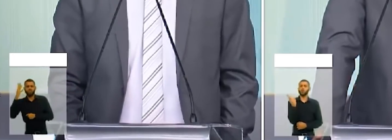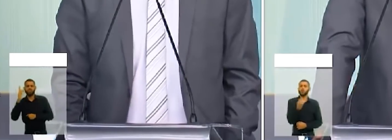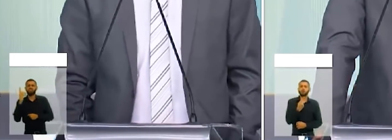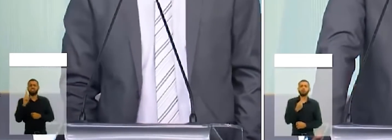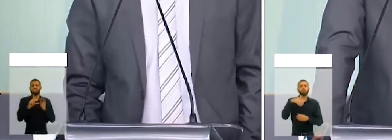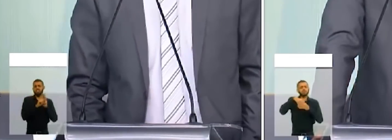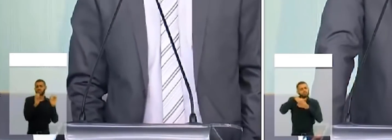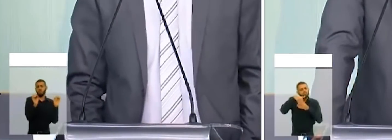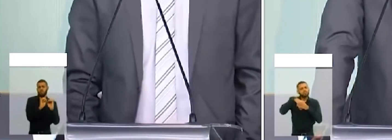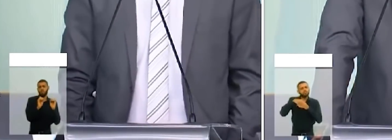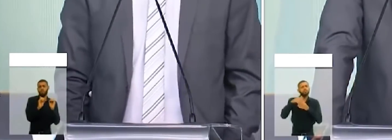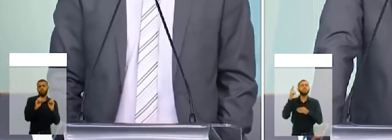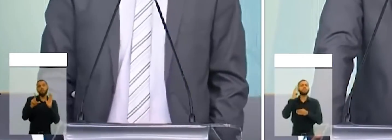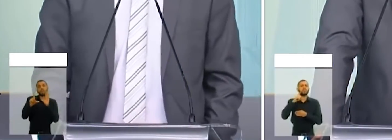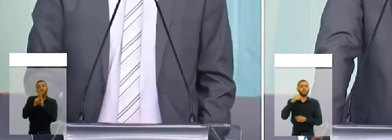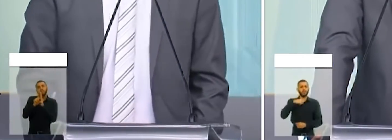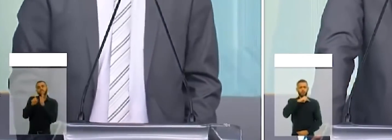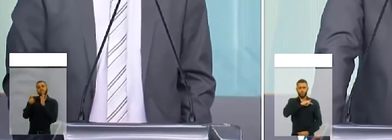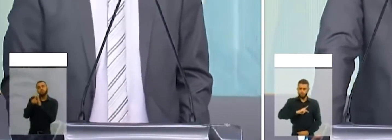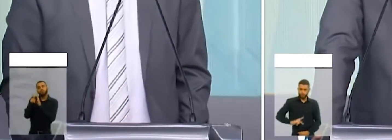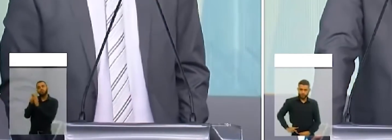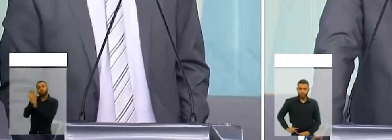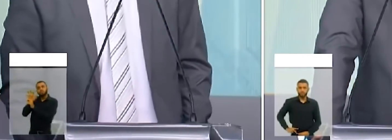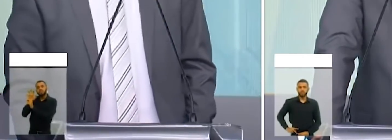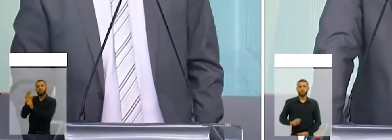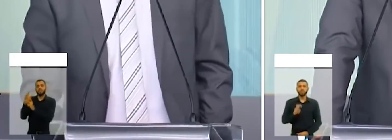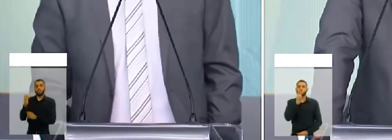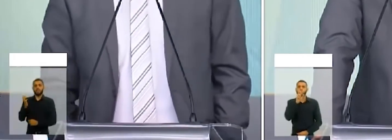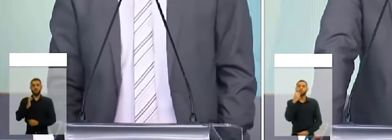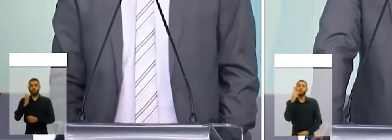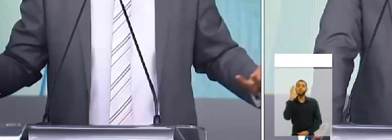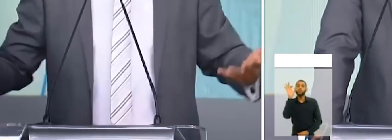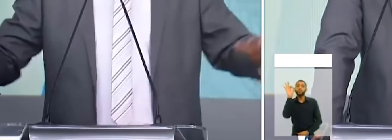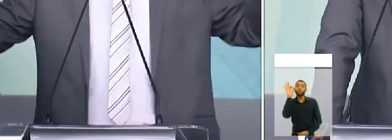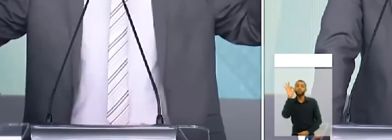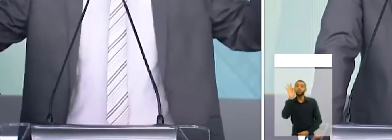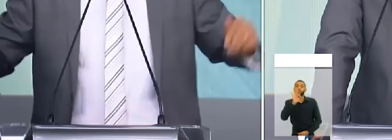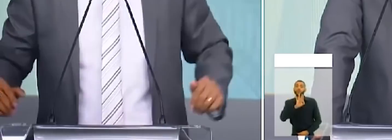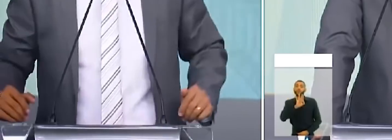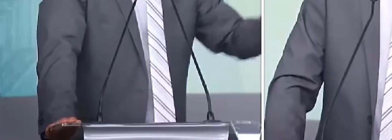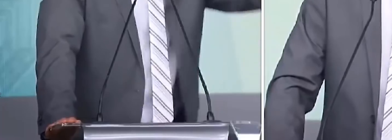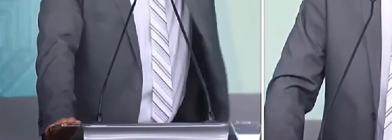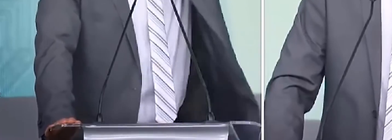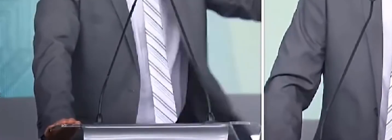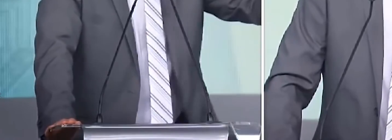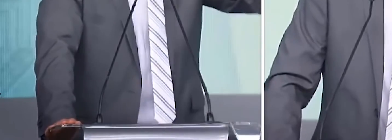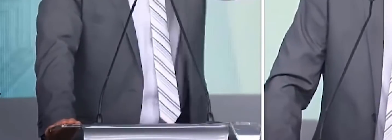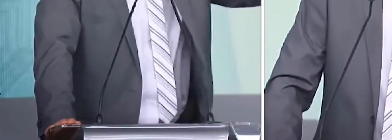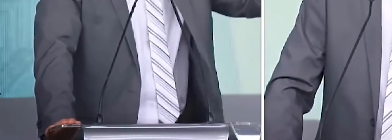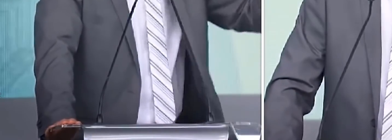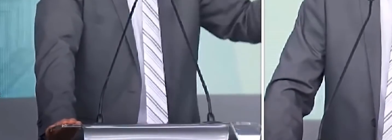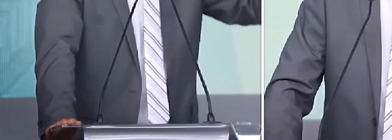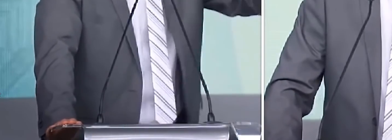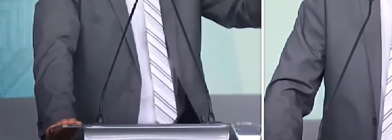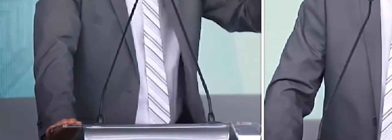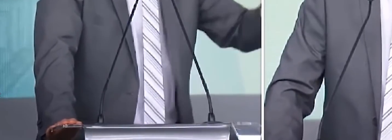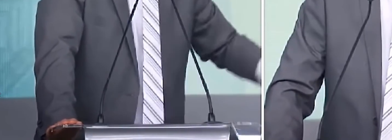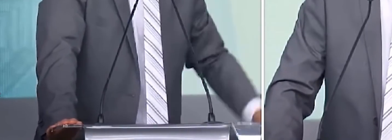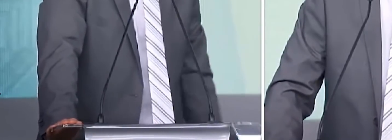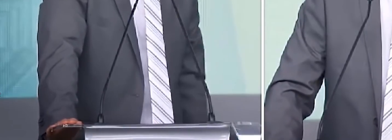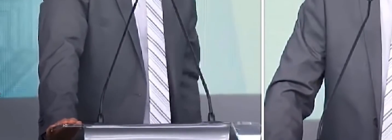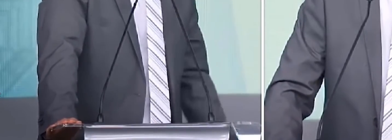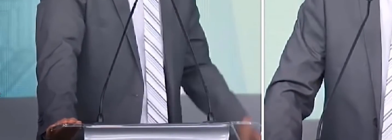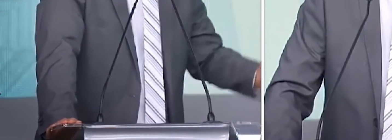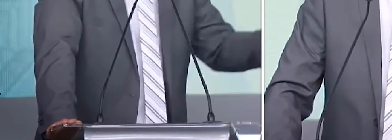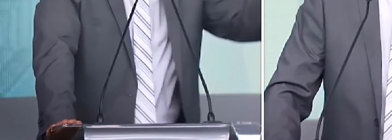eleição, sou o próximo presidente da República com 51% dos votos. Presidente de quê? Qual é a postura que o senhor tem para tomar e assumir a cadeira